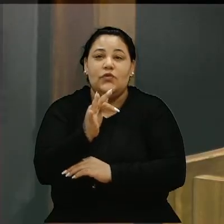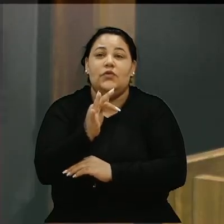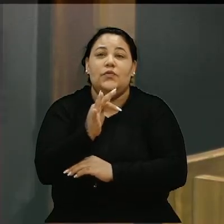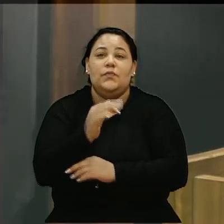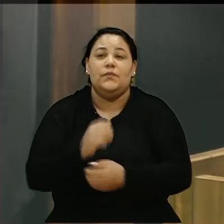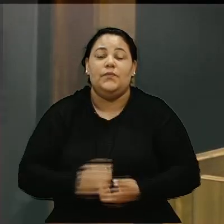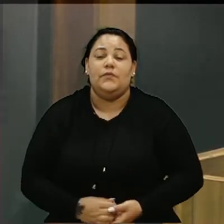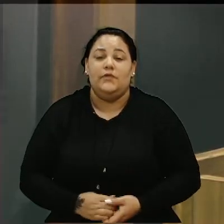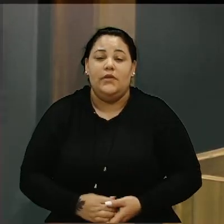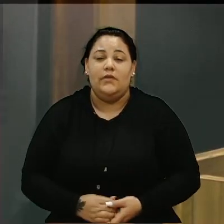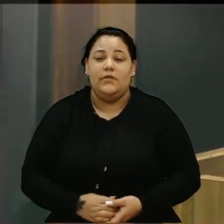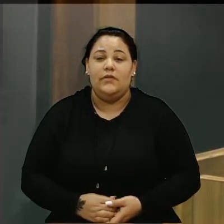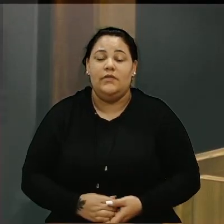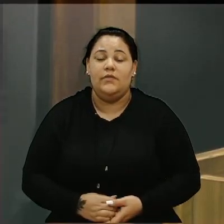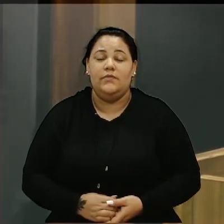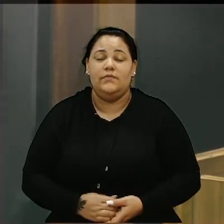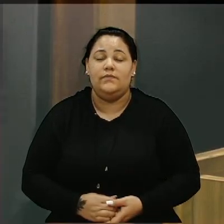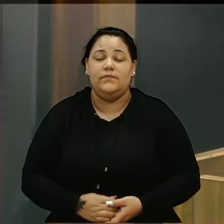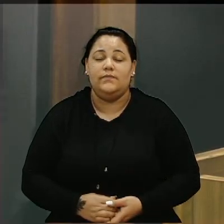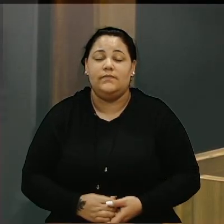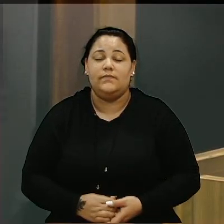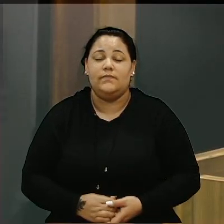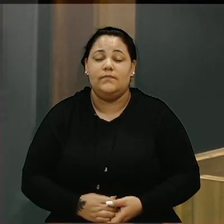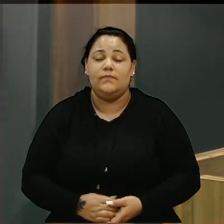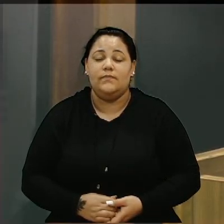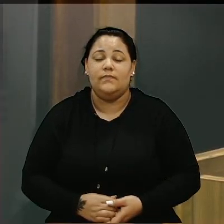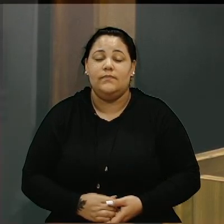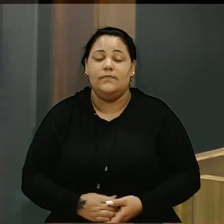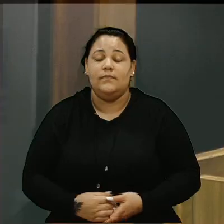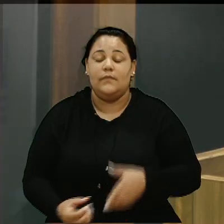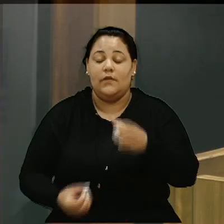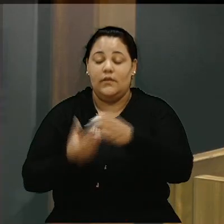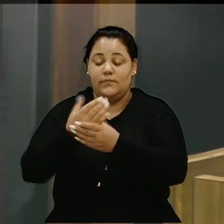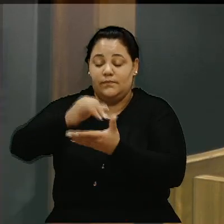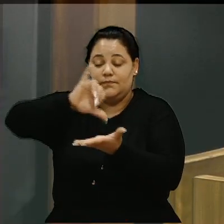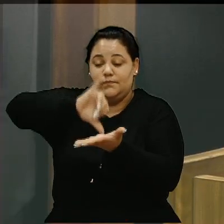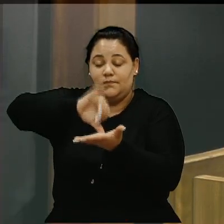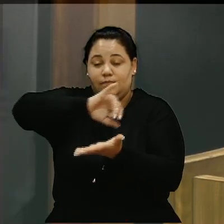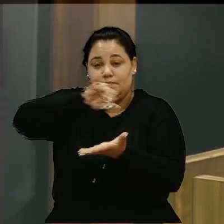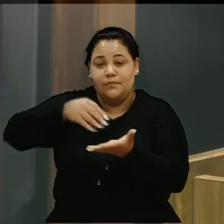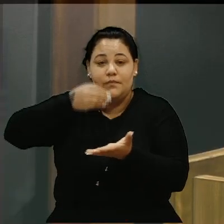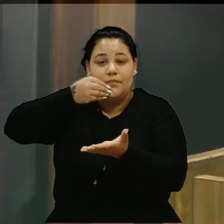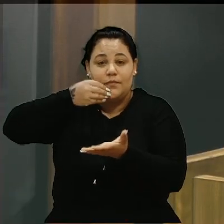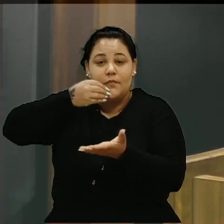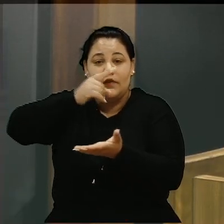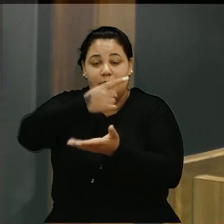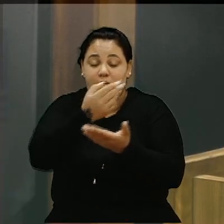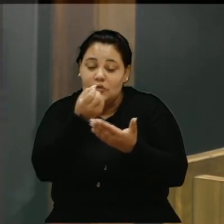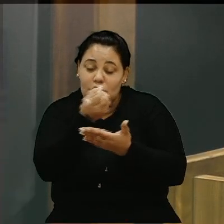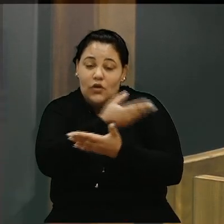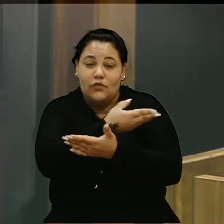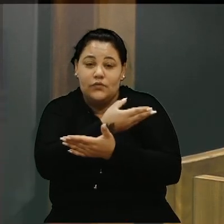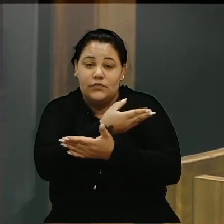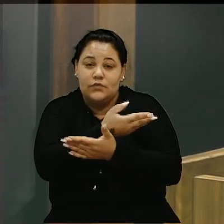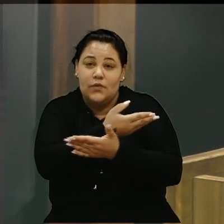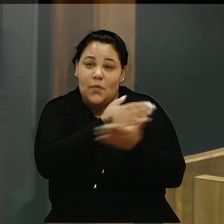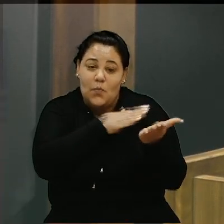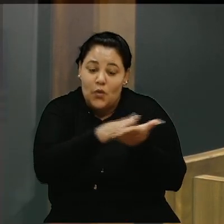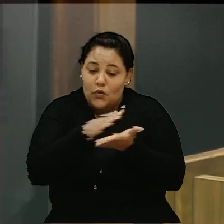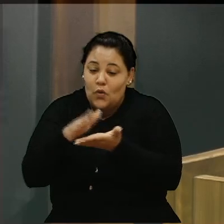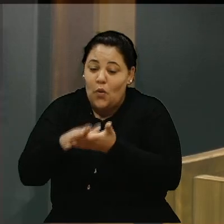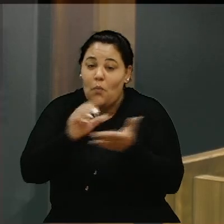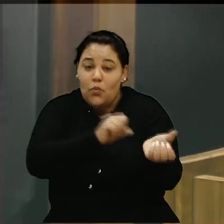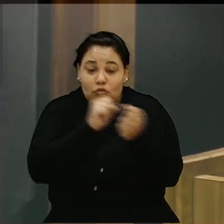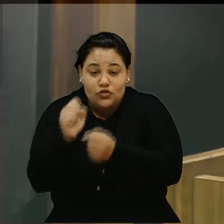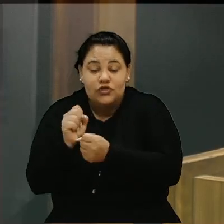Com espontaneidade e imperfeição, criamos ali um centro de oportunidades do meio cultural, onde novos produtores podiam começar a experimentar seus